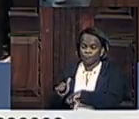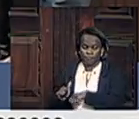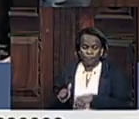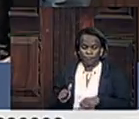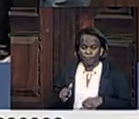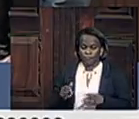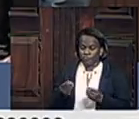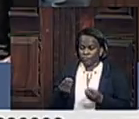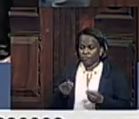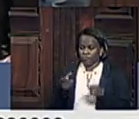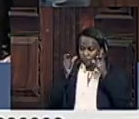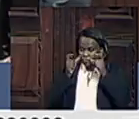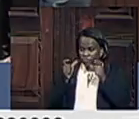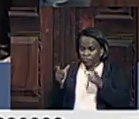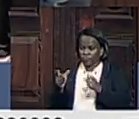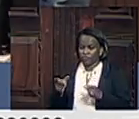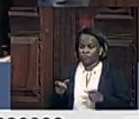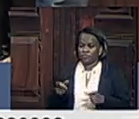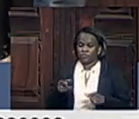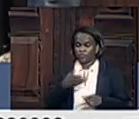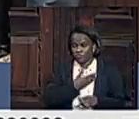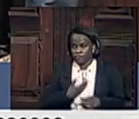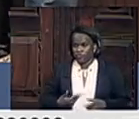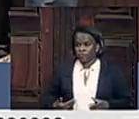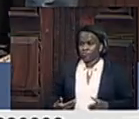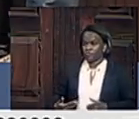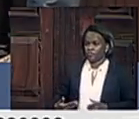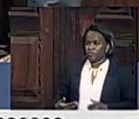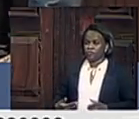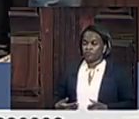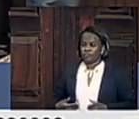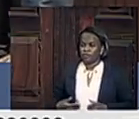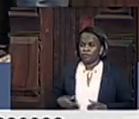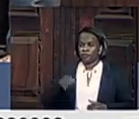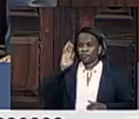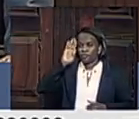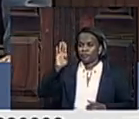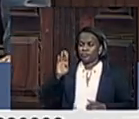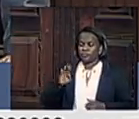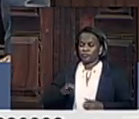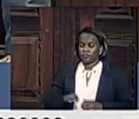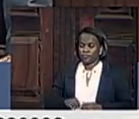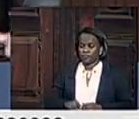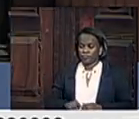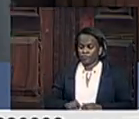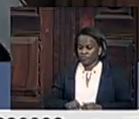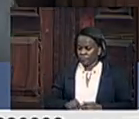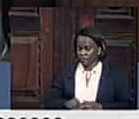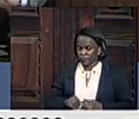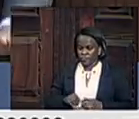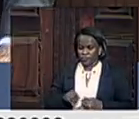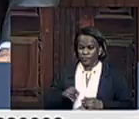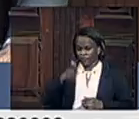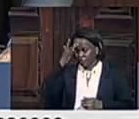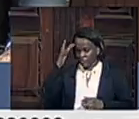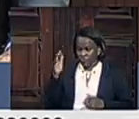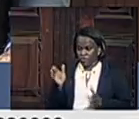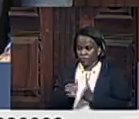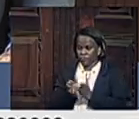traição ao interesse, ao verdadeiro interesse público, especialmente dos menos